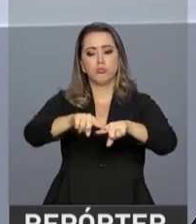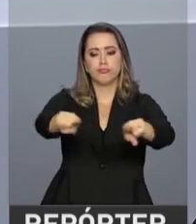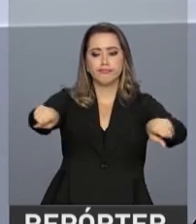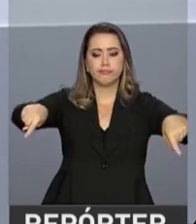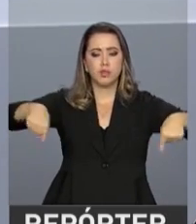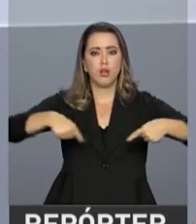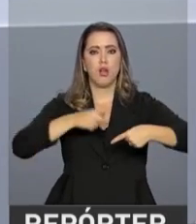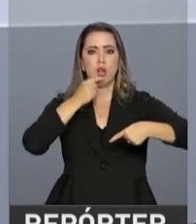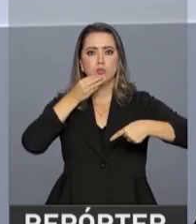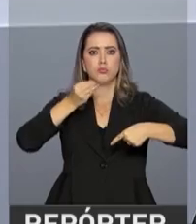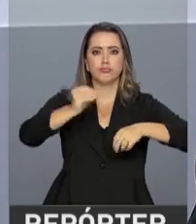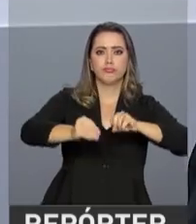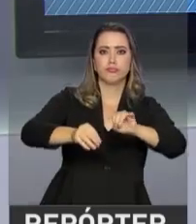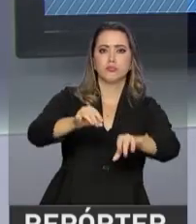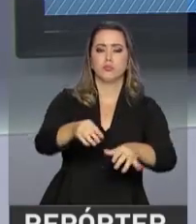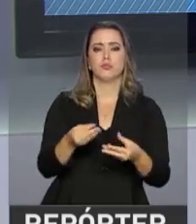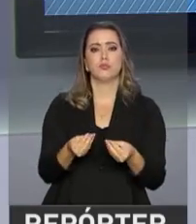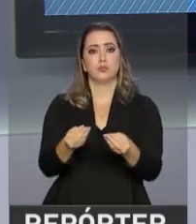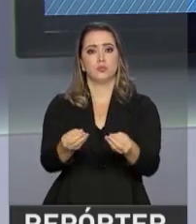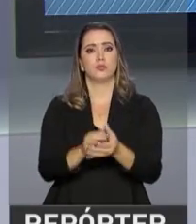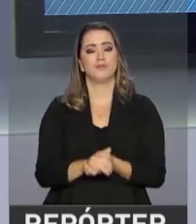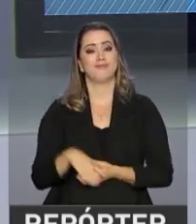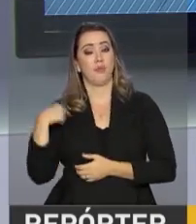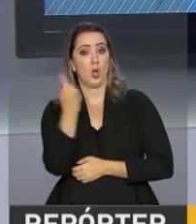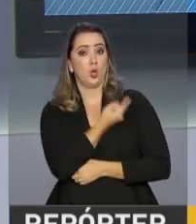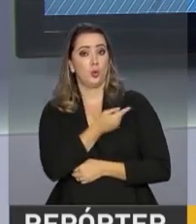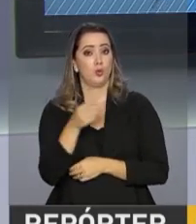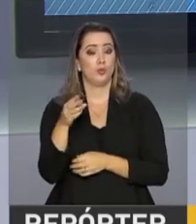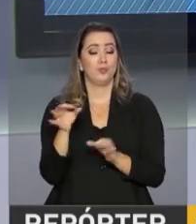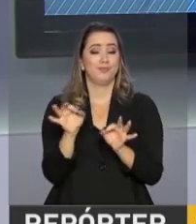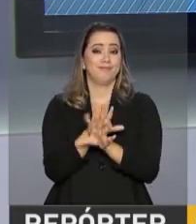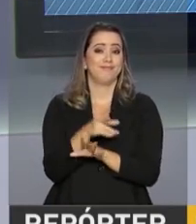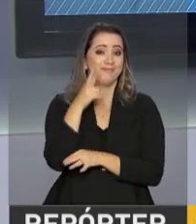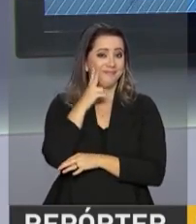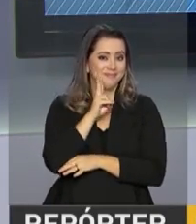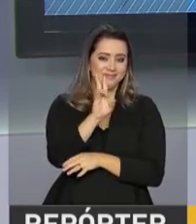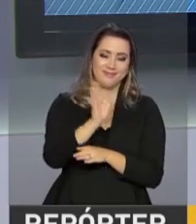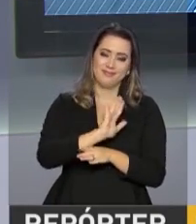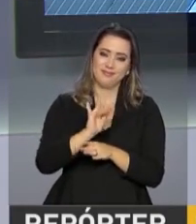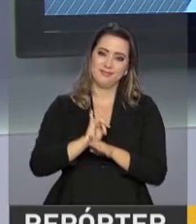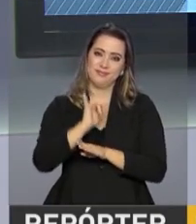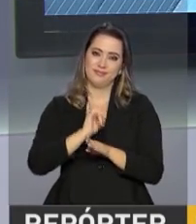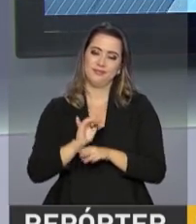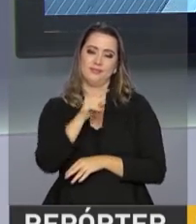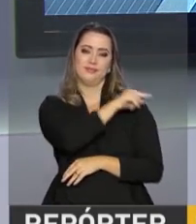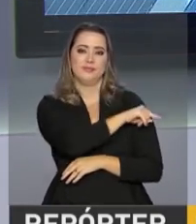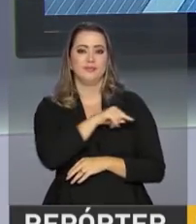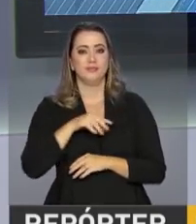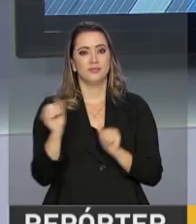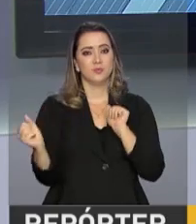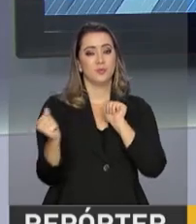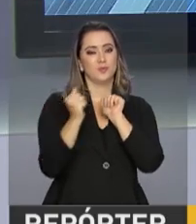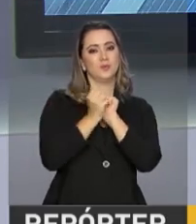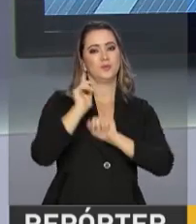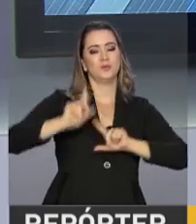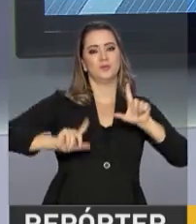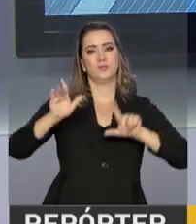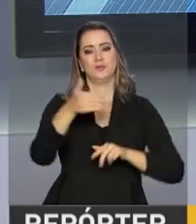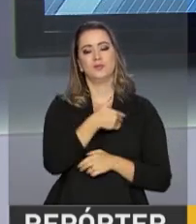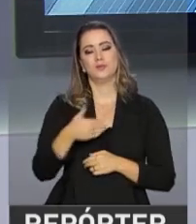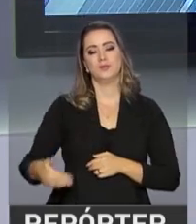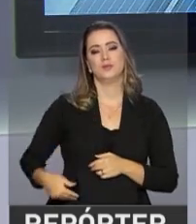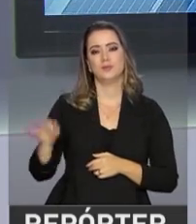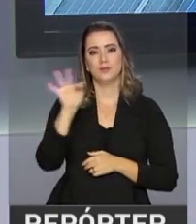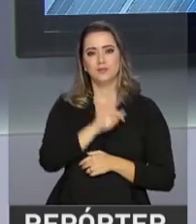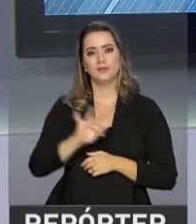fornecimento de insumos e nós ficamos por aqui você pode rever as reportagens no youtube continue com a gente na